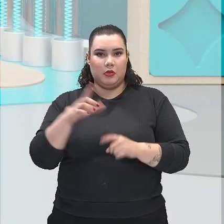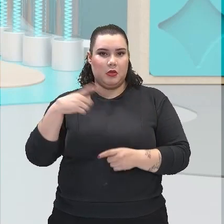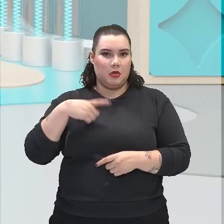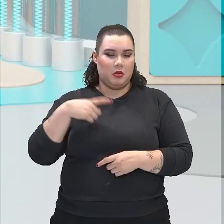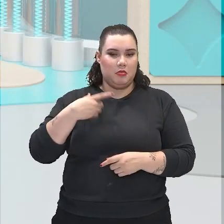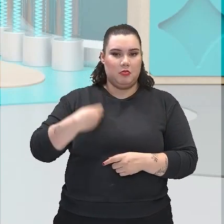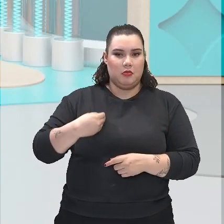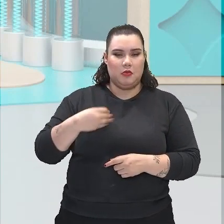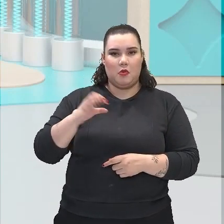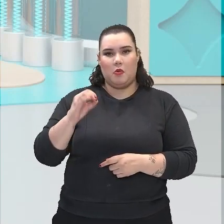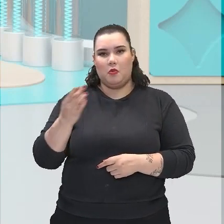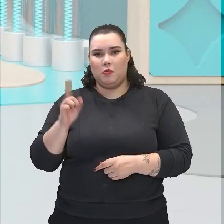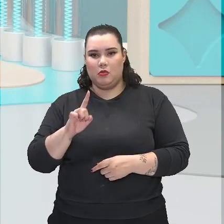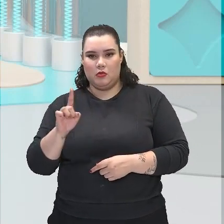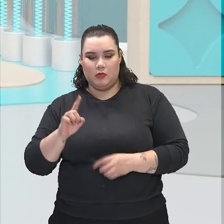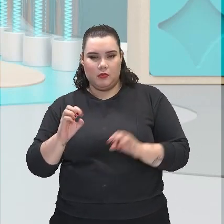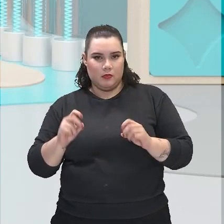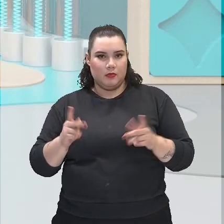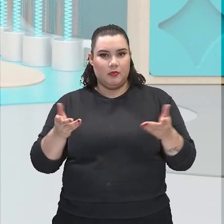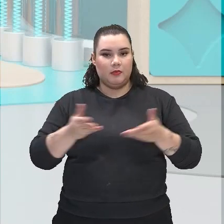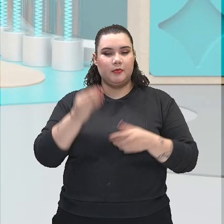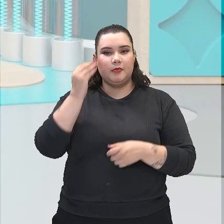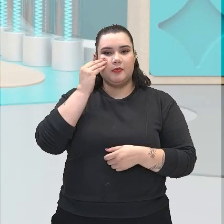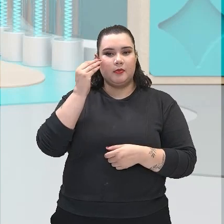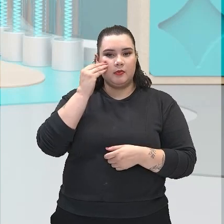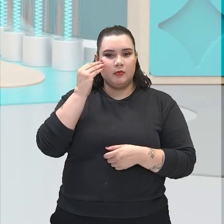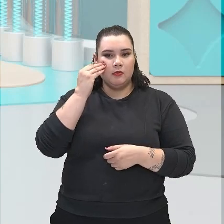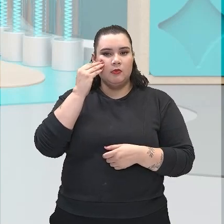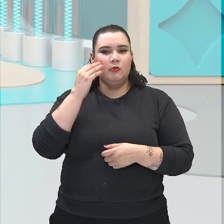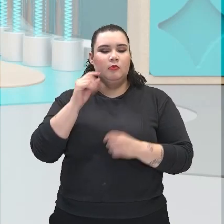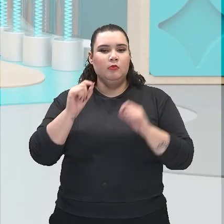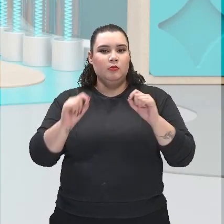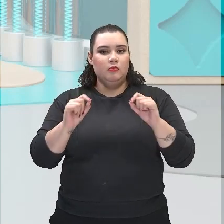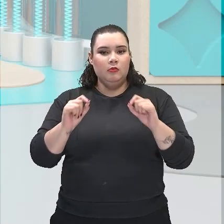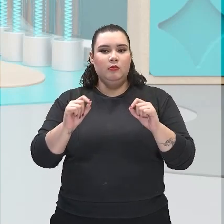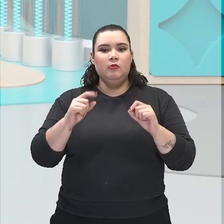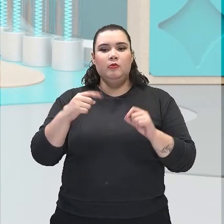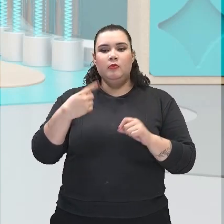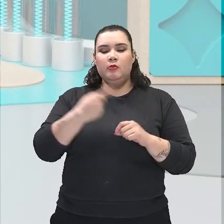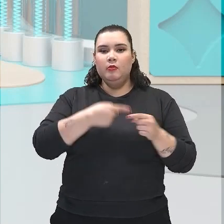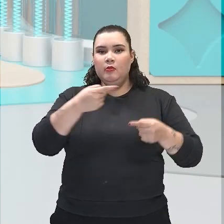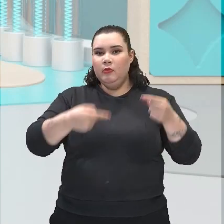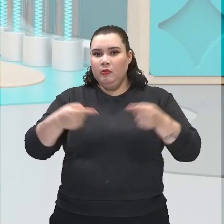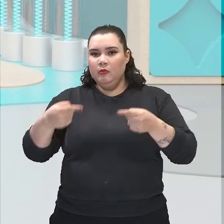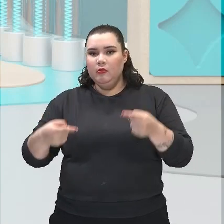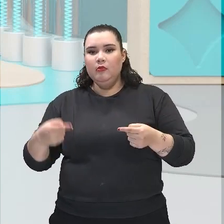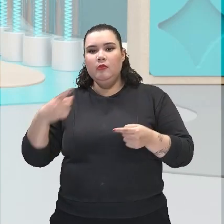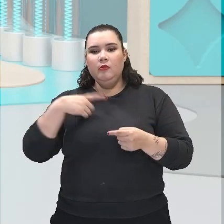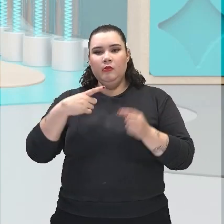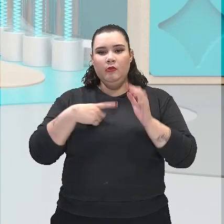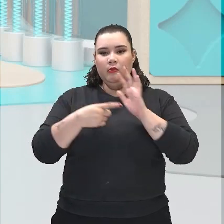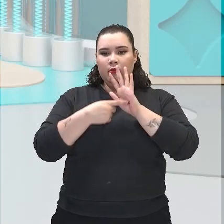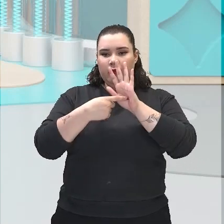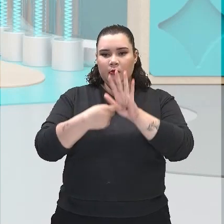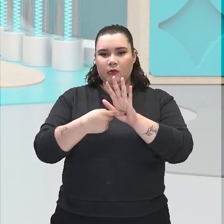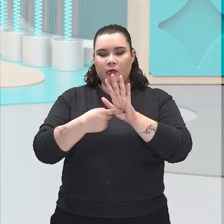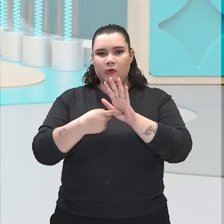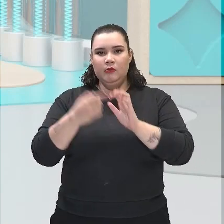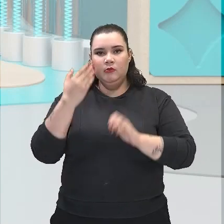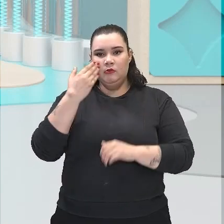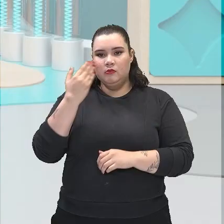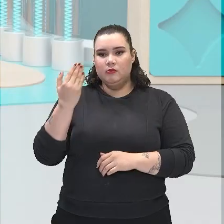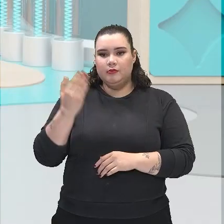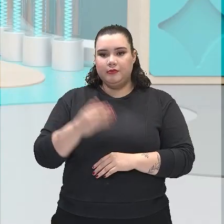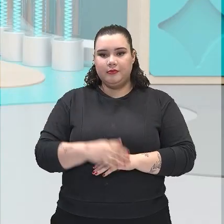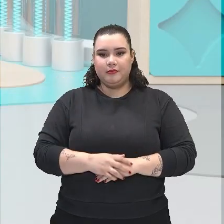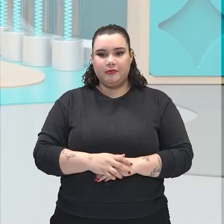Será que ela não existe? Então vamos assistir e ver o que os nossos debatedores irão apresentar, certo? Então vamos